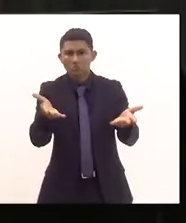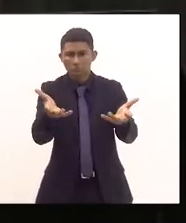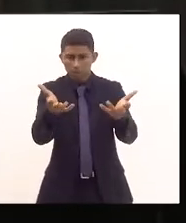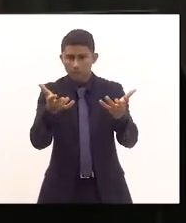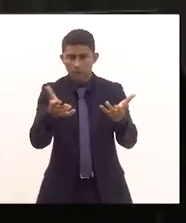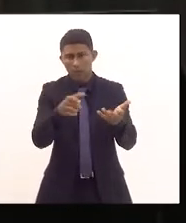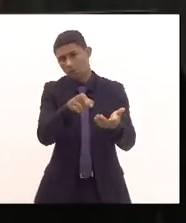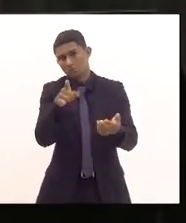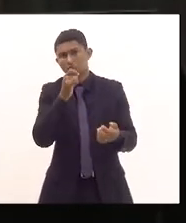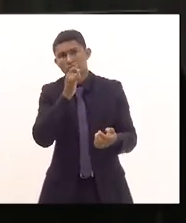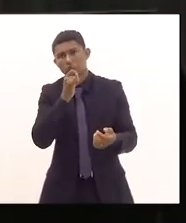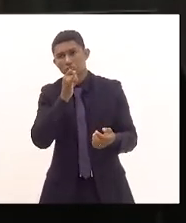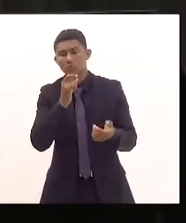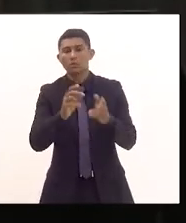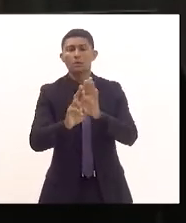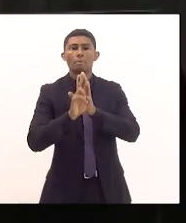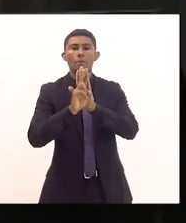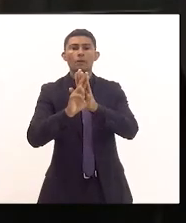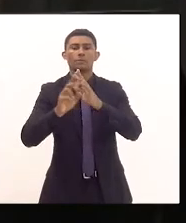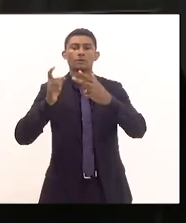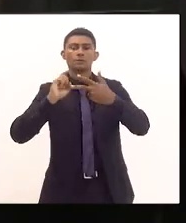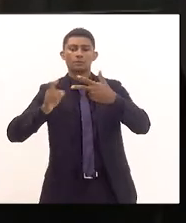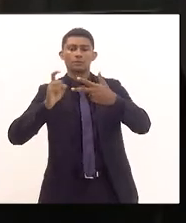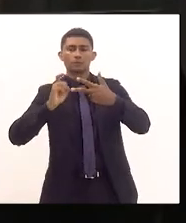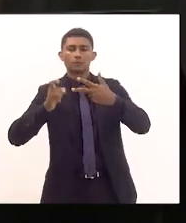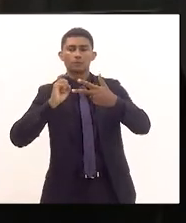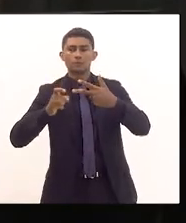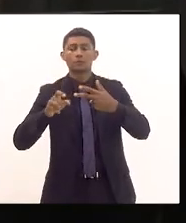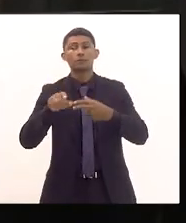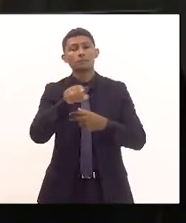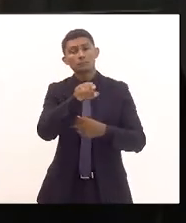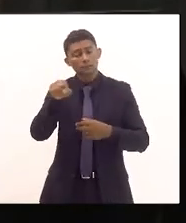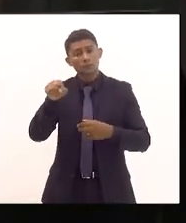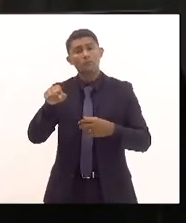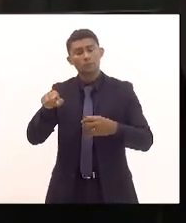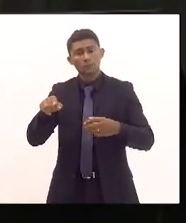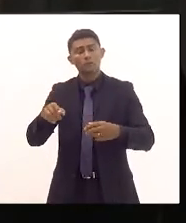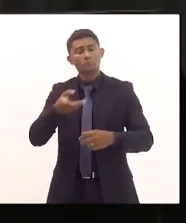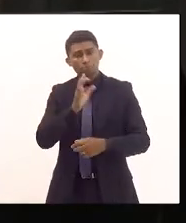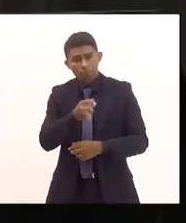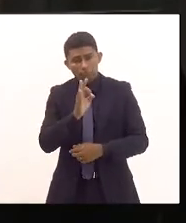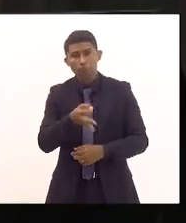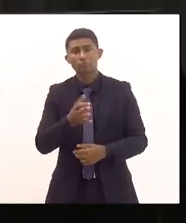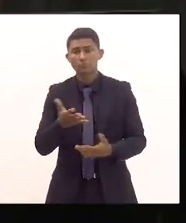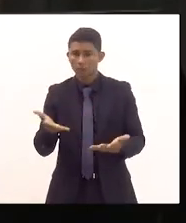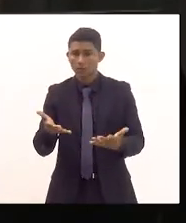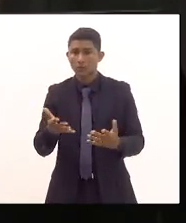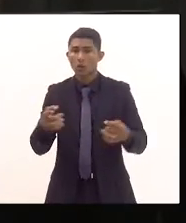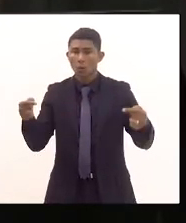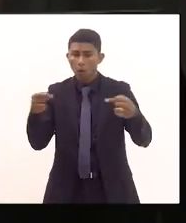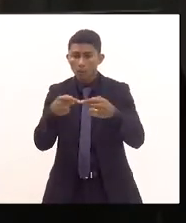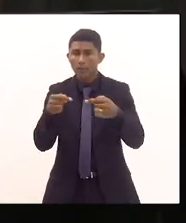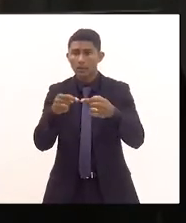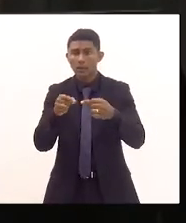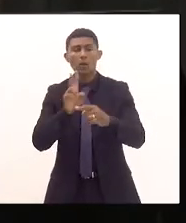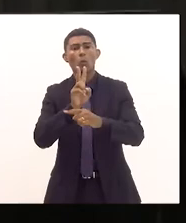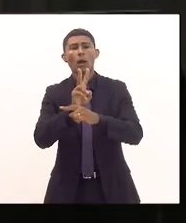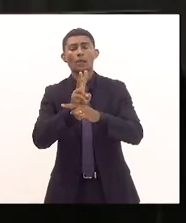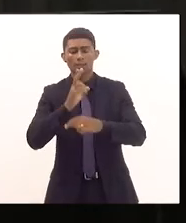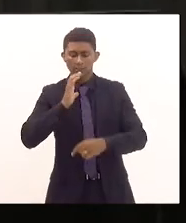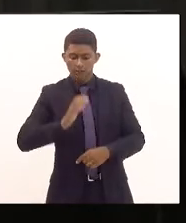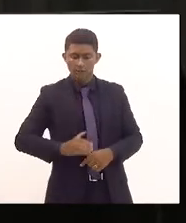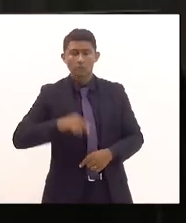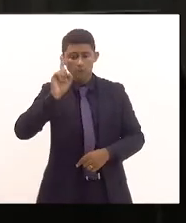dos poderes executivos municipais ou não são órgãos efetivamente de segurança